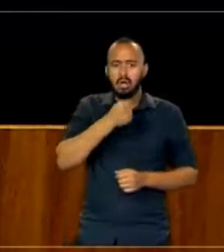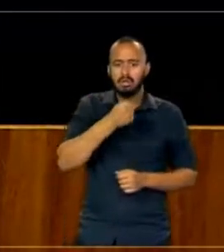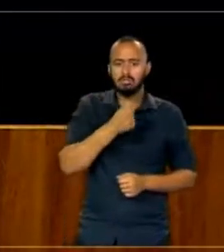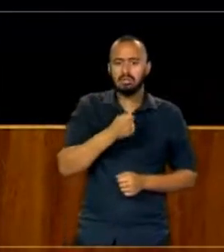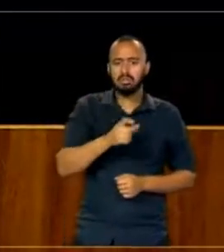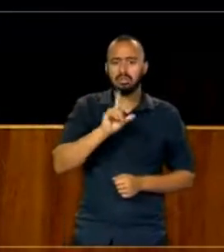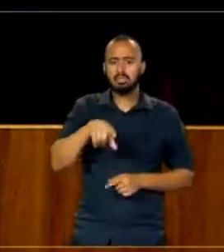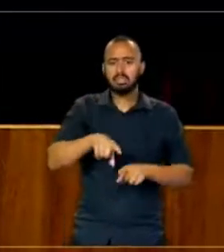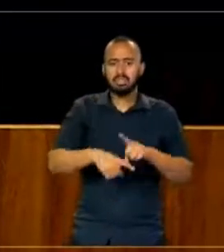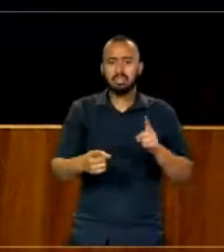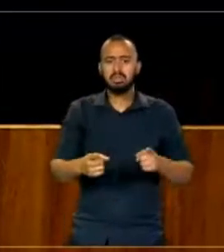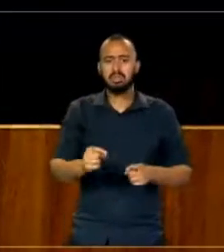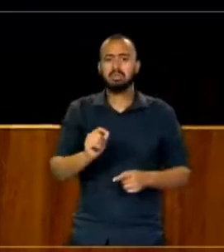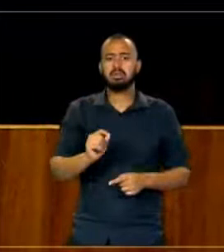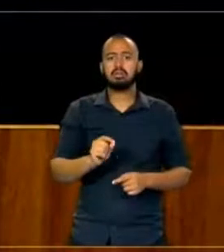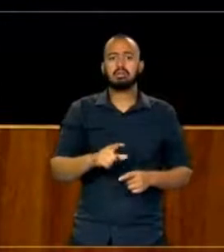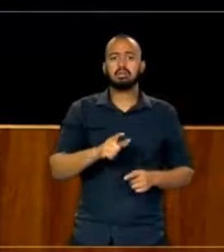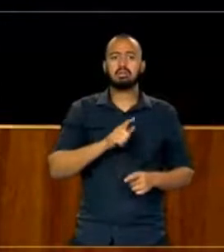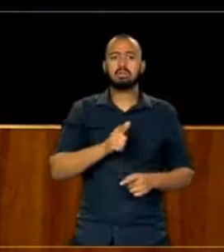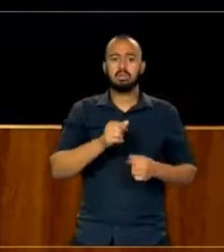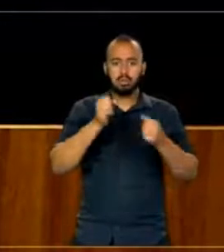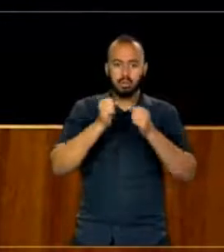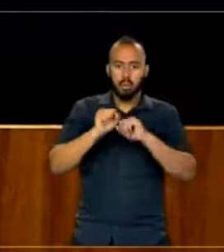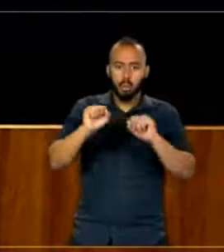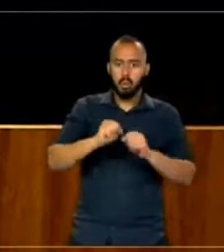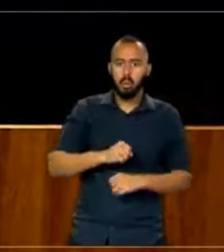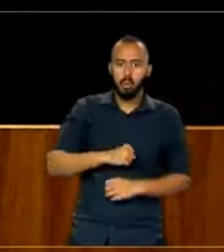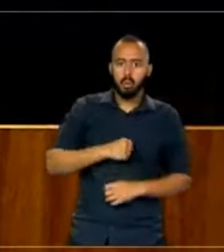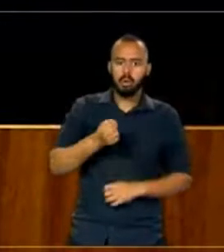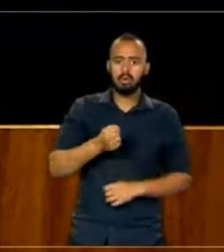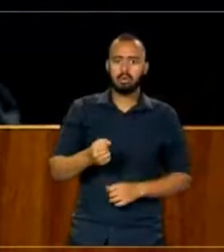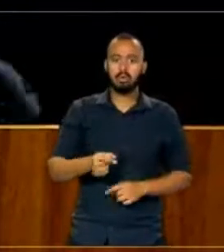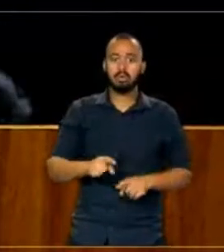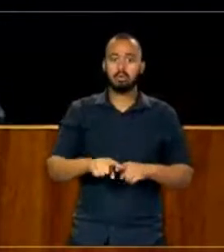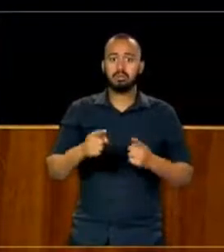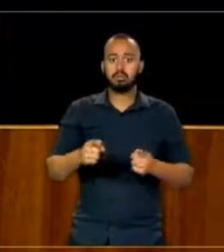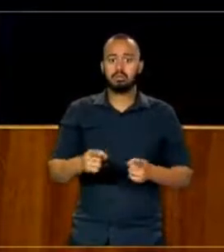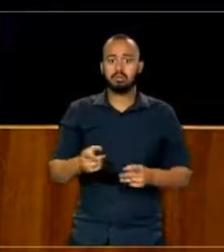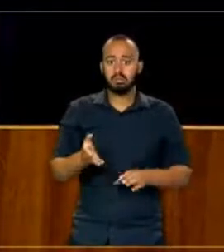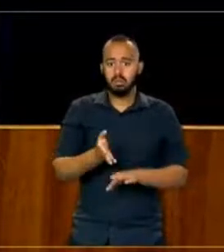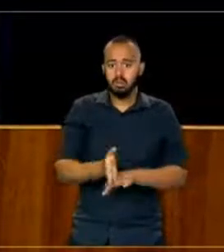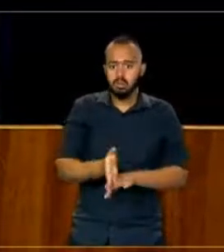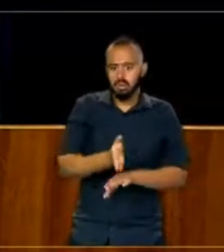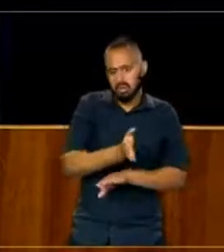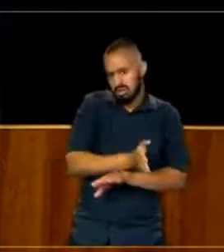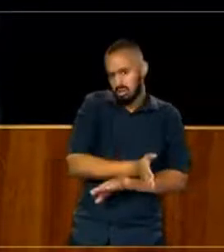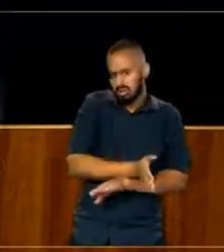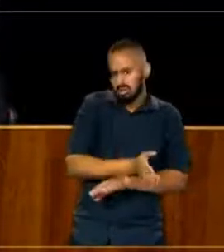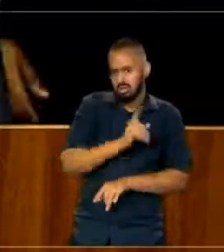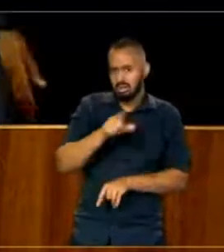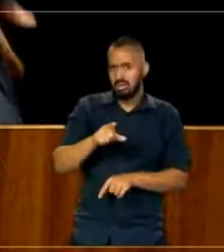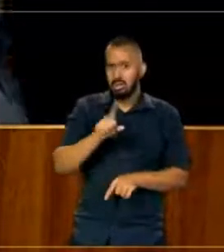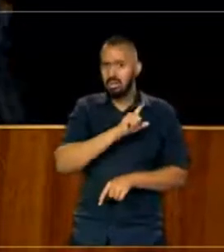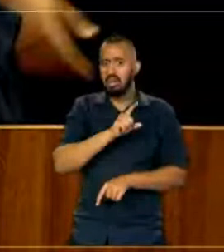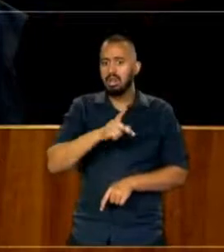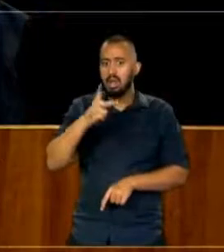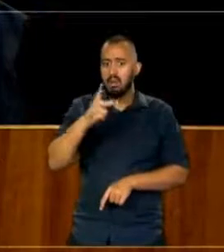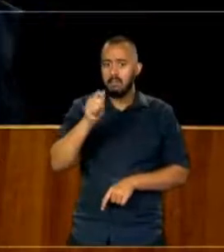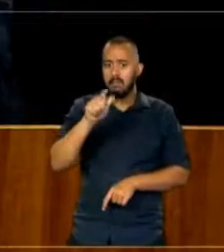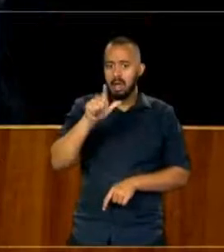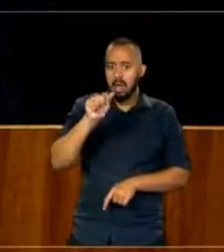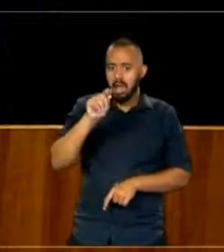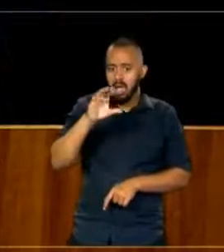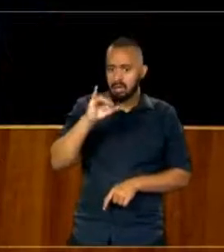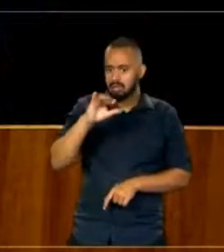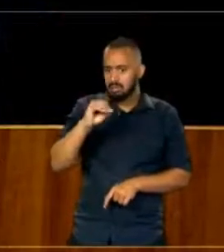jornalistas disse que havia um gabinete de ódio ao lado do gabinete dele no Palácio do Planalto, que inclusive